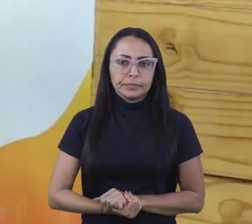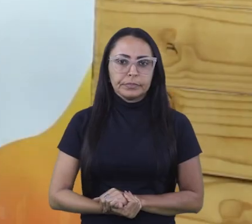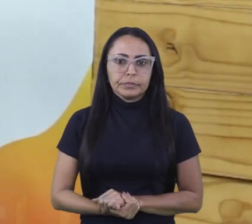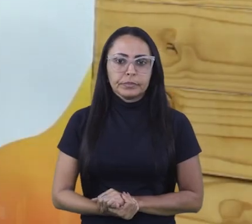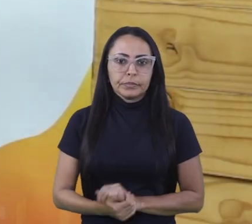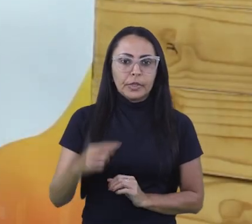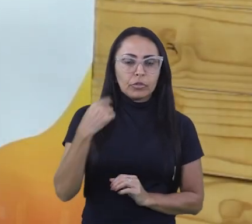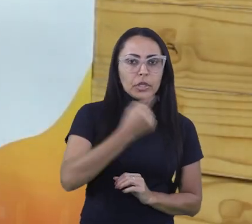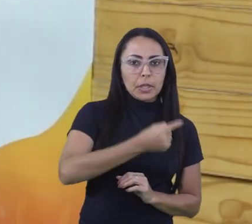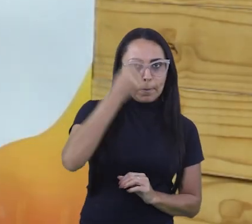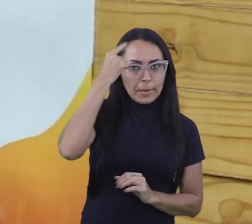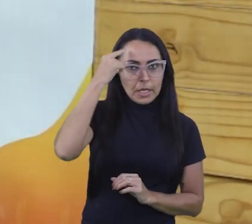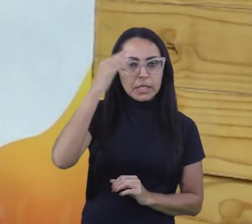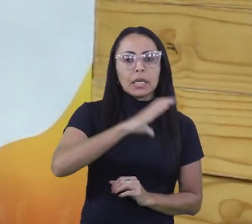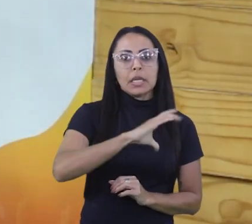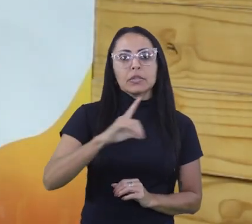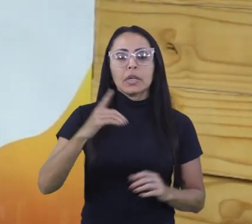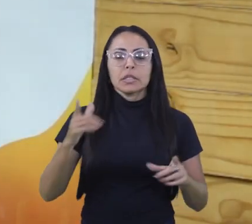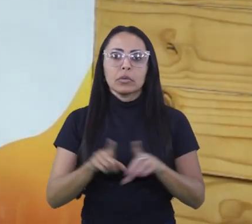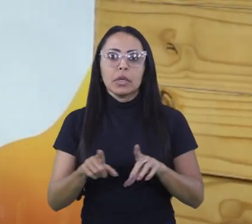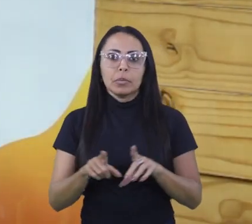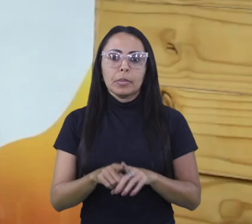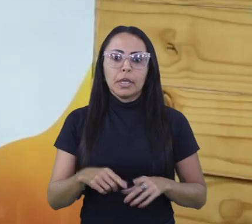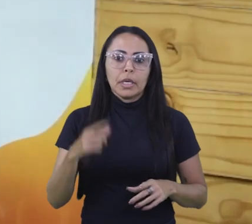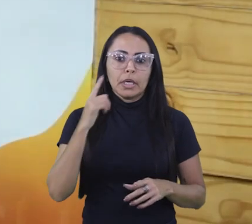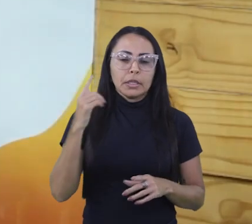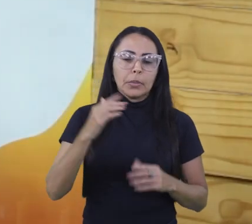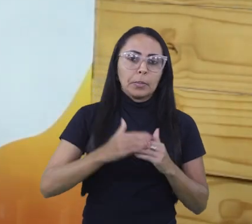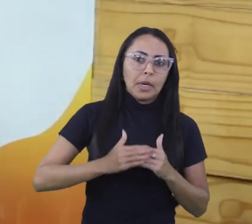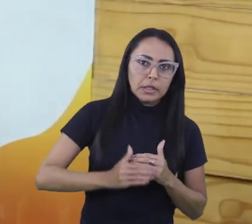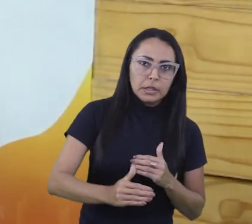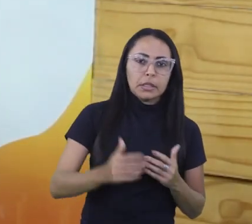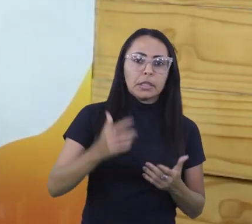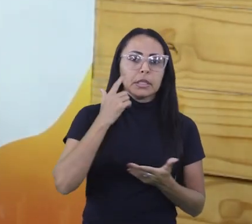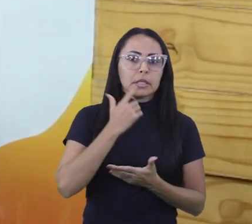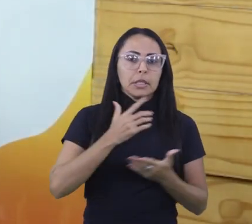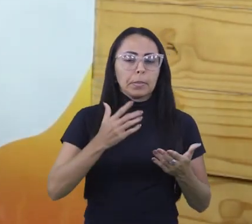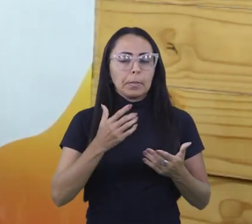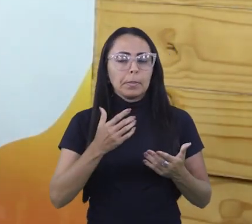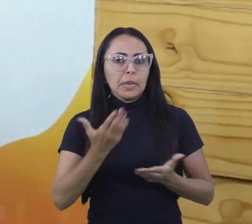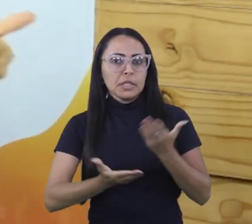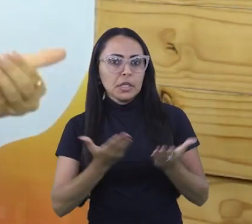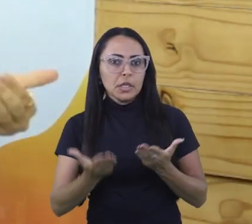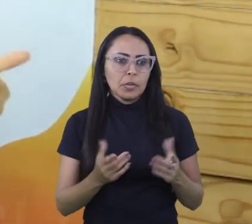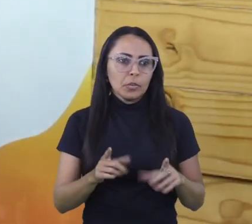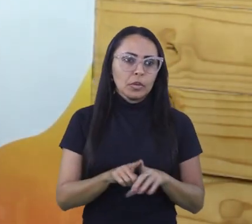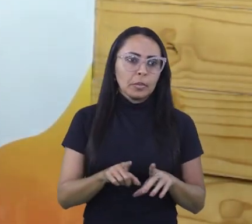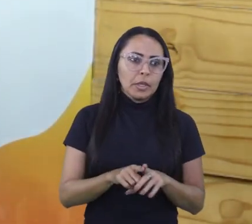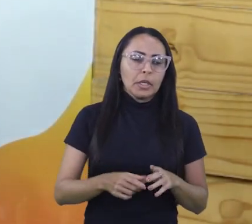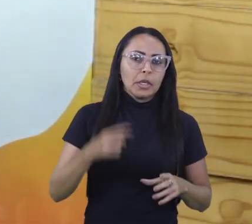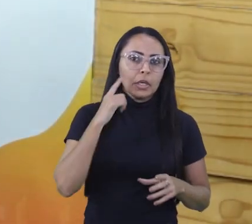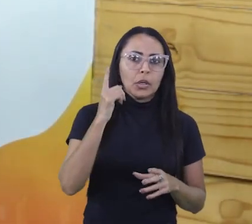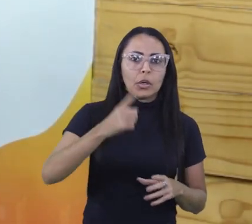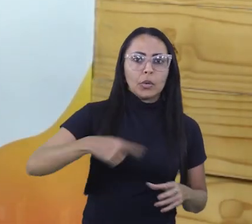A gente pensa a classificação bibliográfica, ela nasce a partir dessa necessidade. Uma biblioteca que está se expandindo,